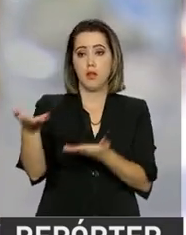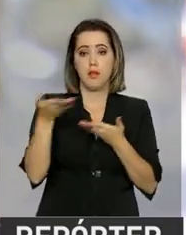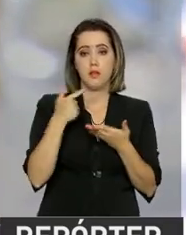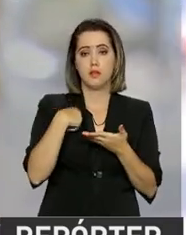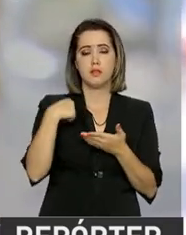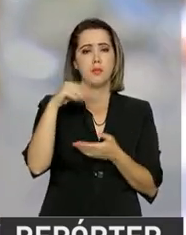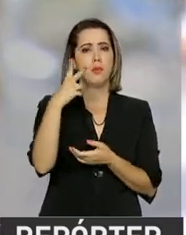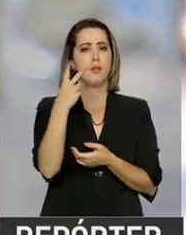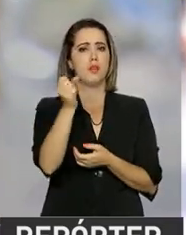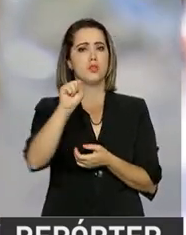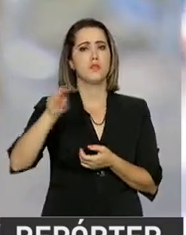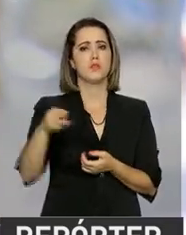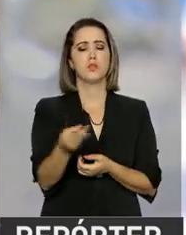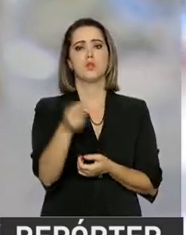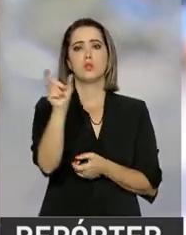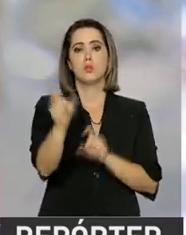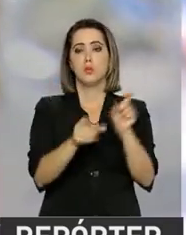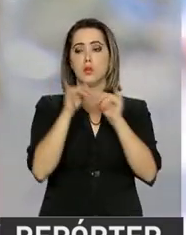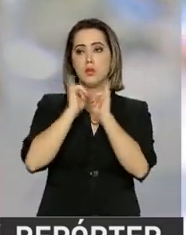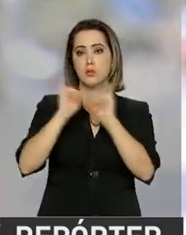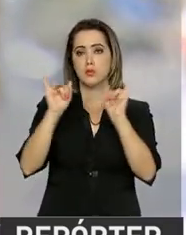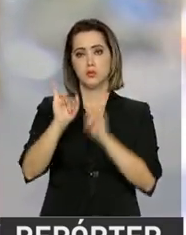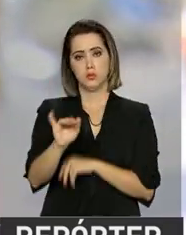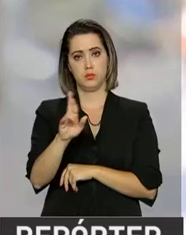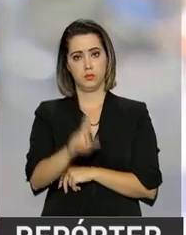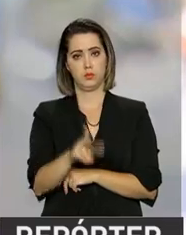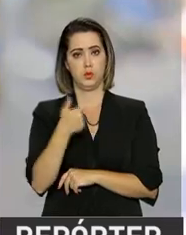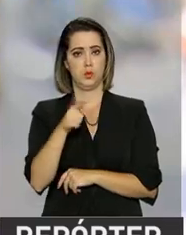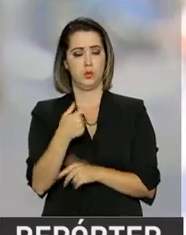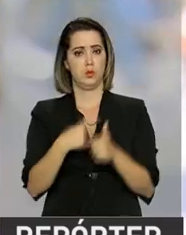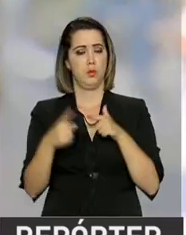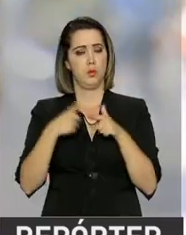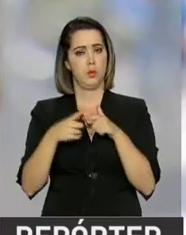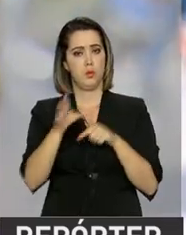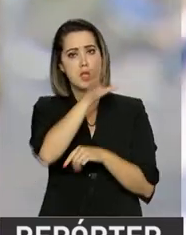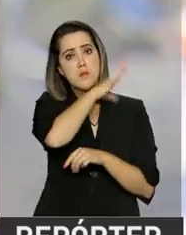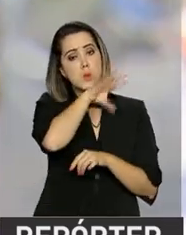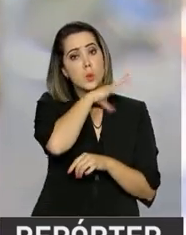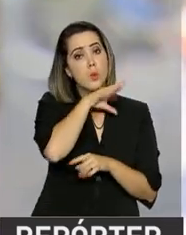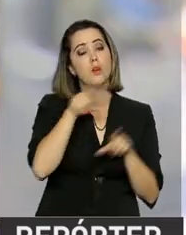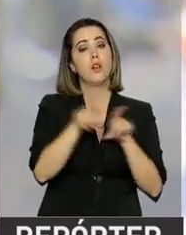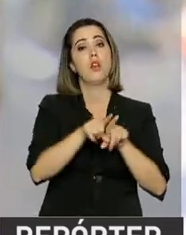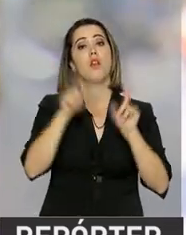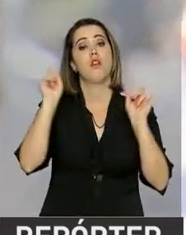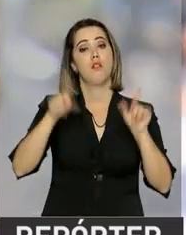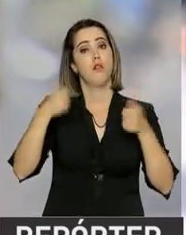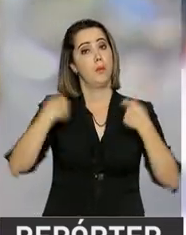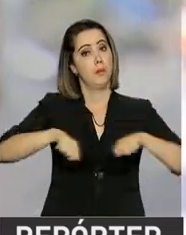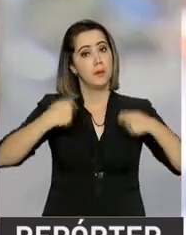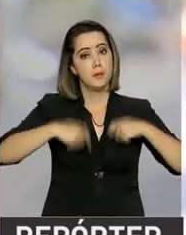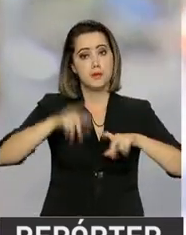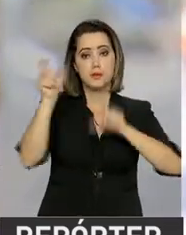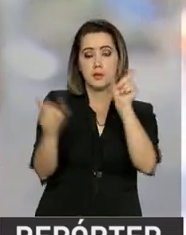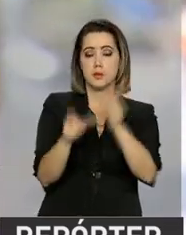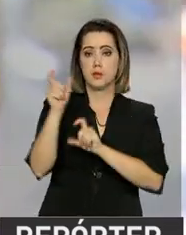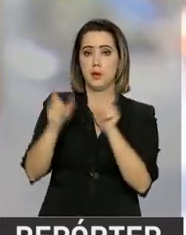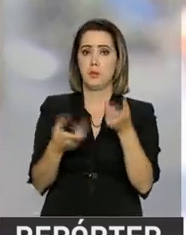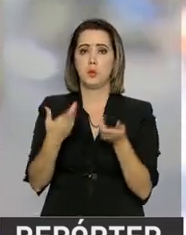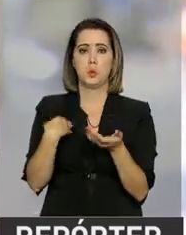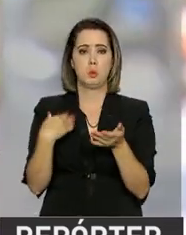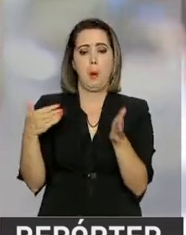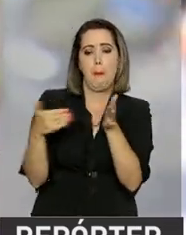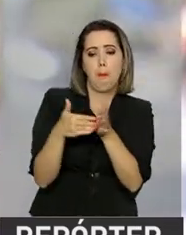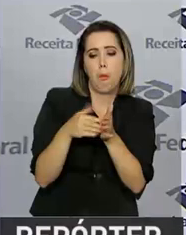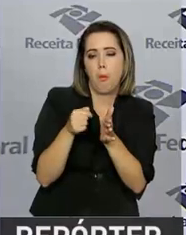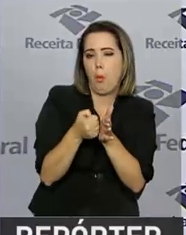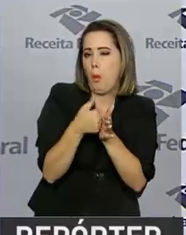28 milhões de declarações. E para não ter problemas com o Leão, a receita recomenda que o contribuinte não deixe